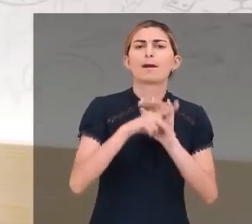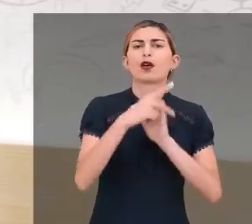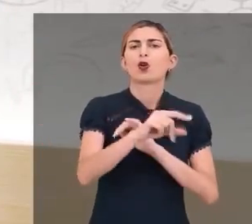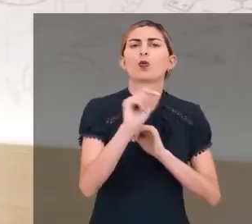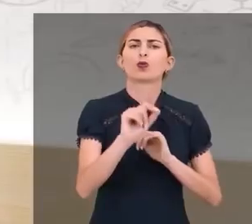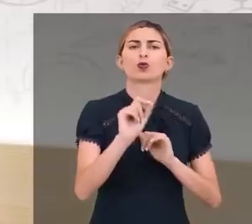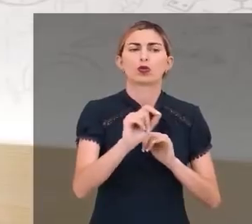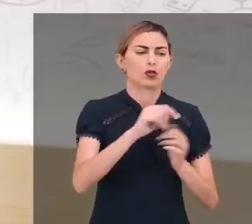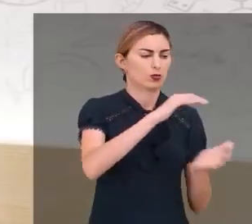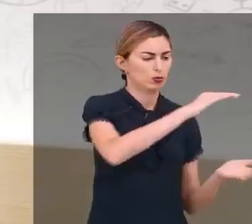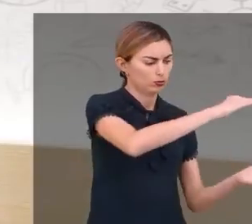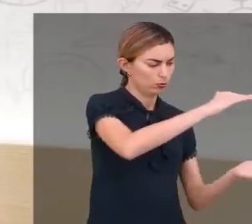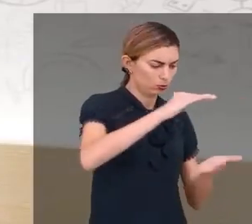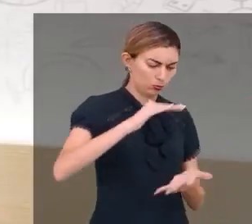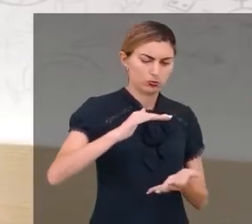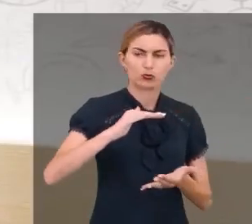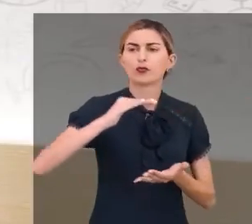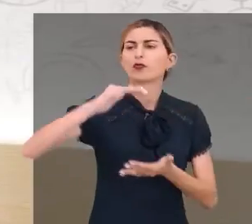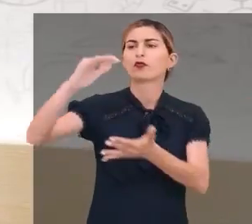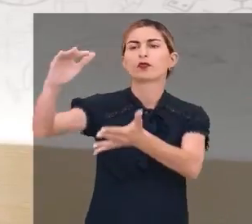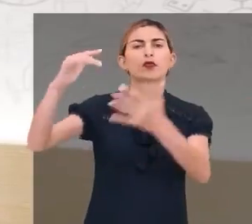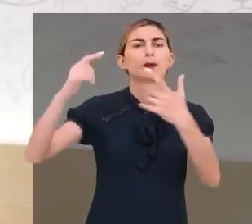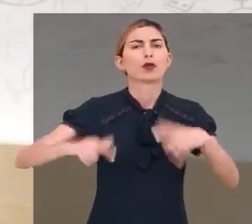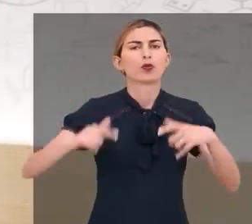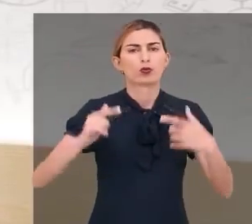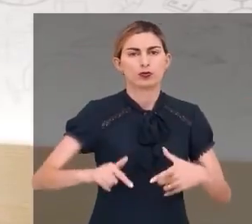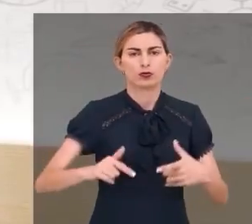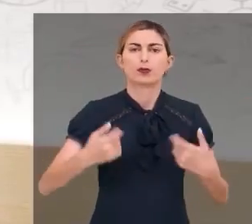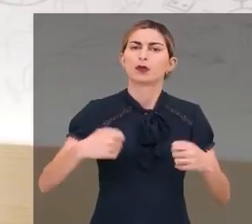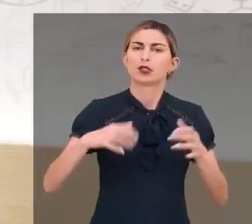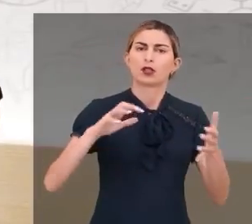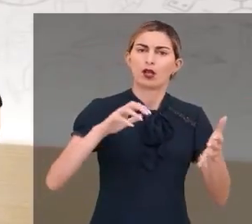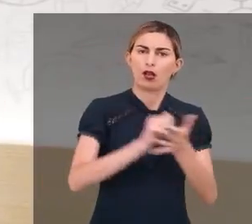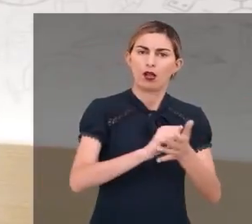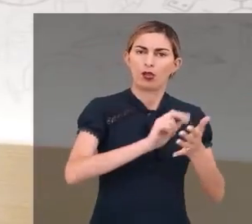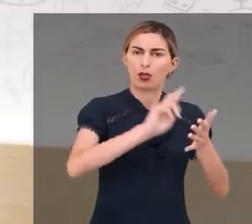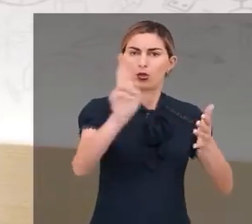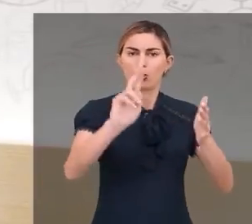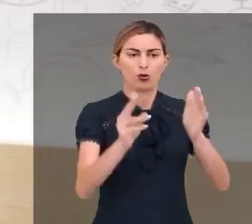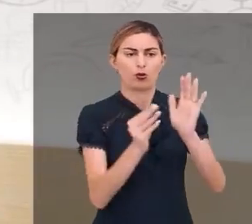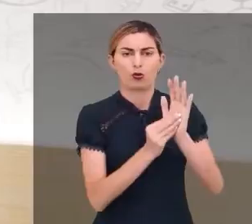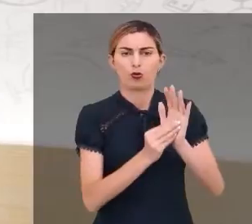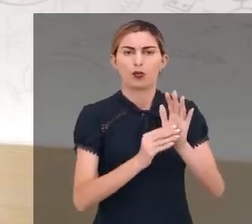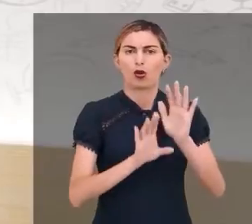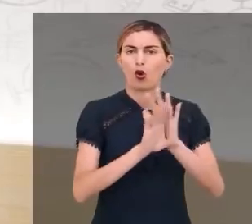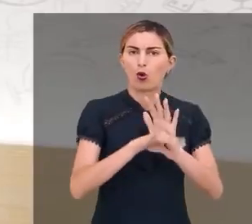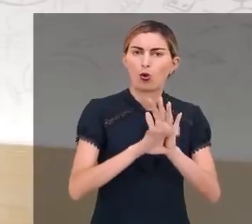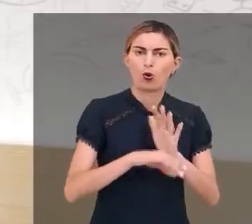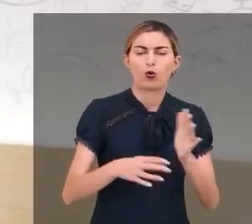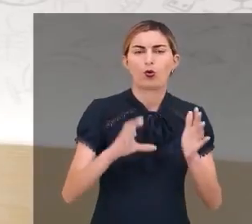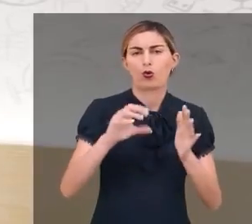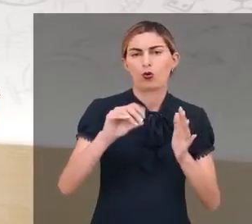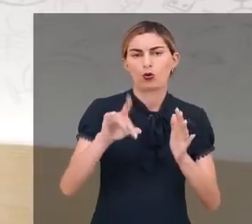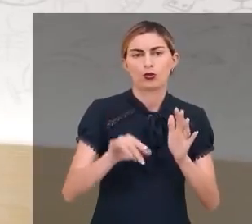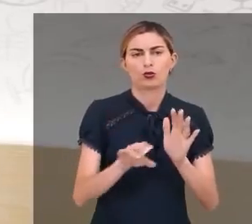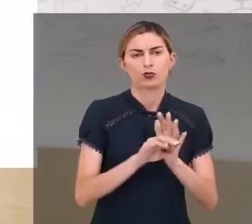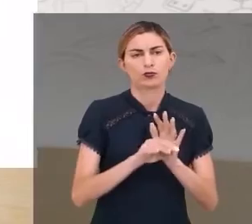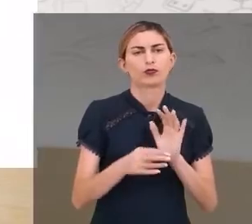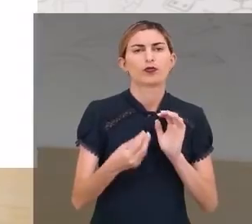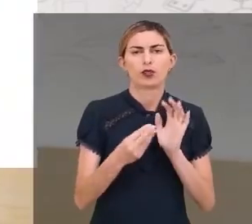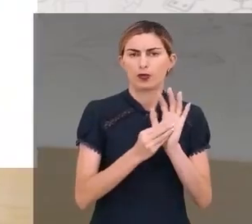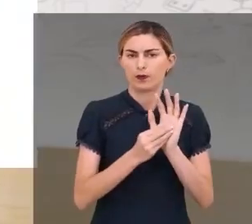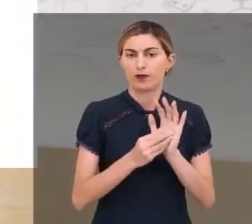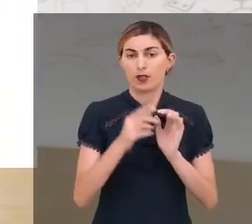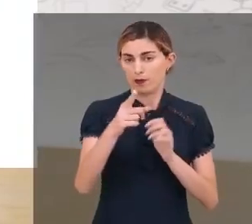se destina aquele material. É preciso que se determine. É preciso também cadastrá-lo e, por fim, criar um código. Mas vamos